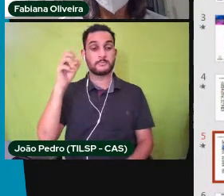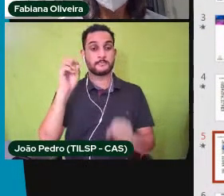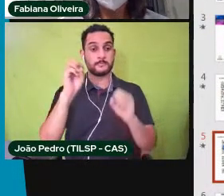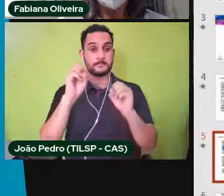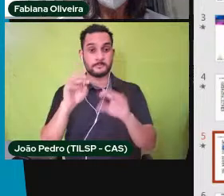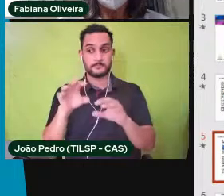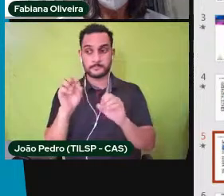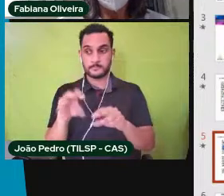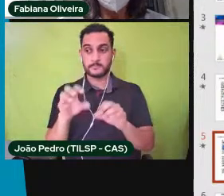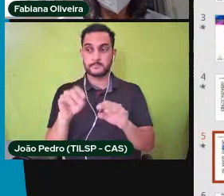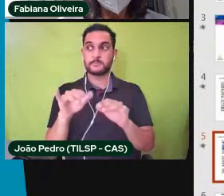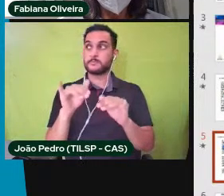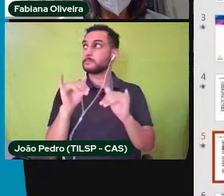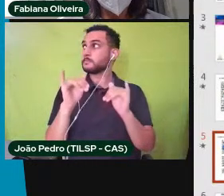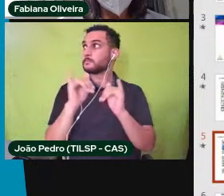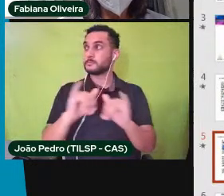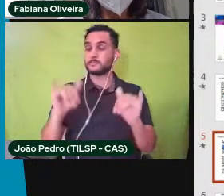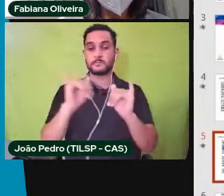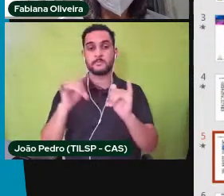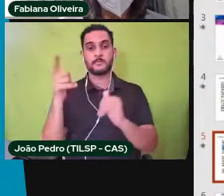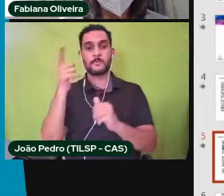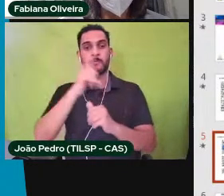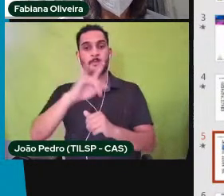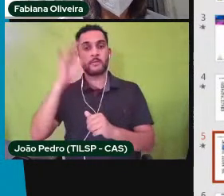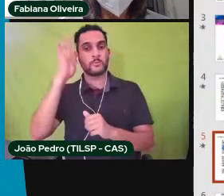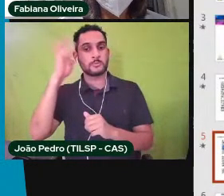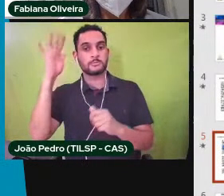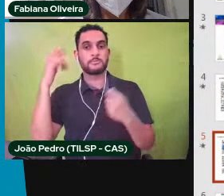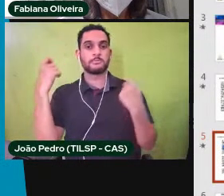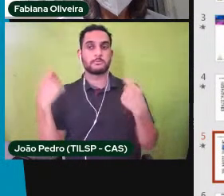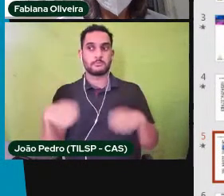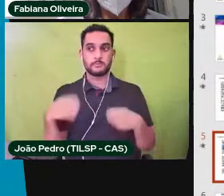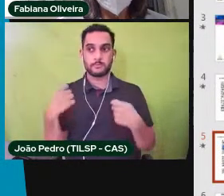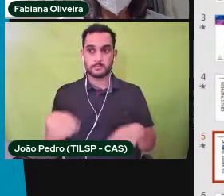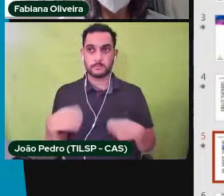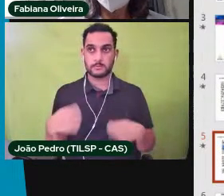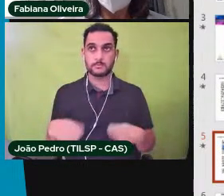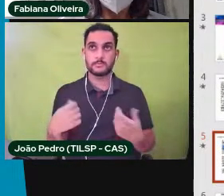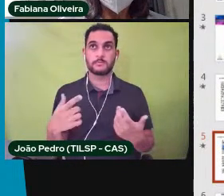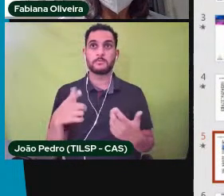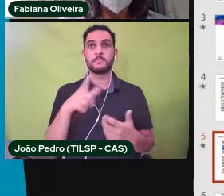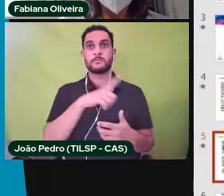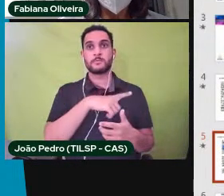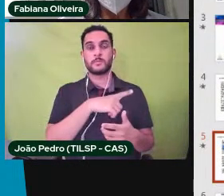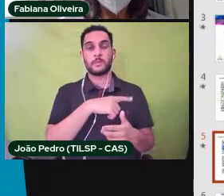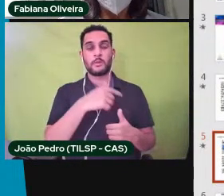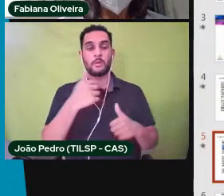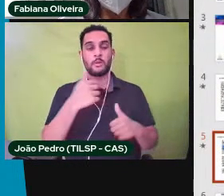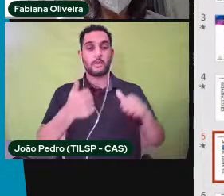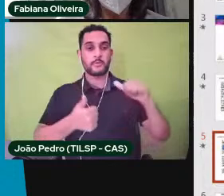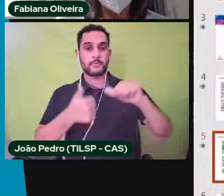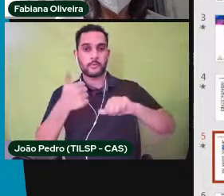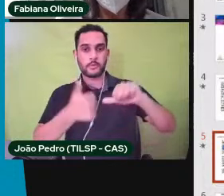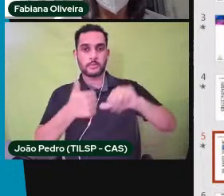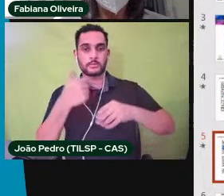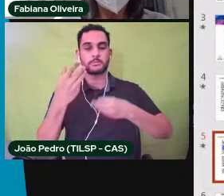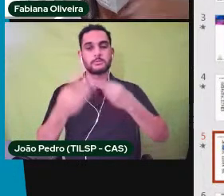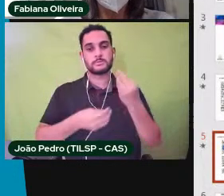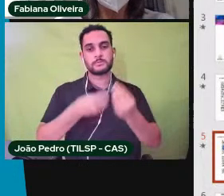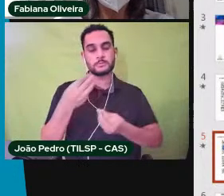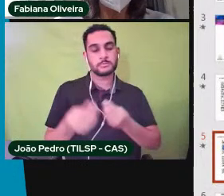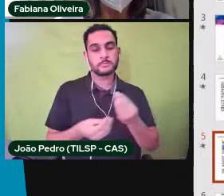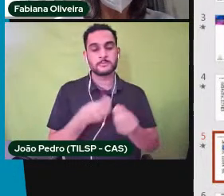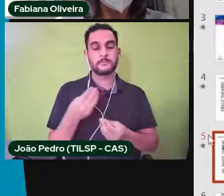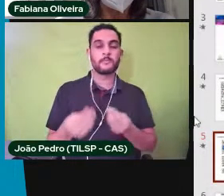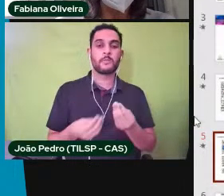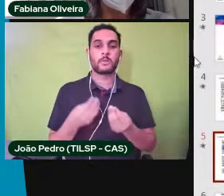publicação em busca de uma utopia necessária, avalia o estado da educação mundial e explora como